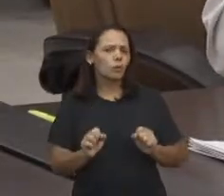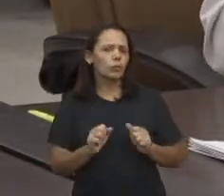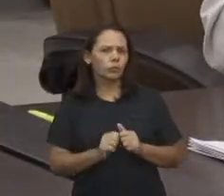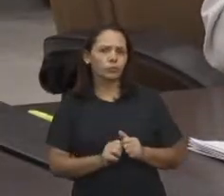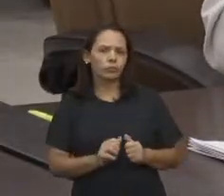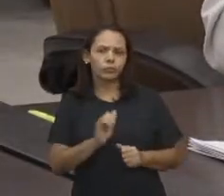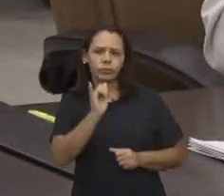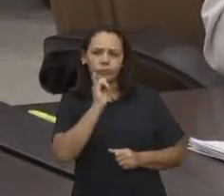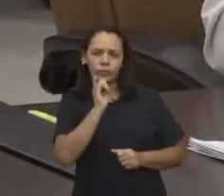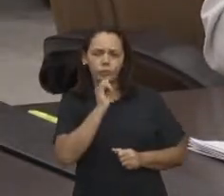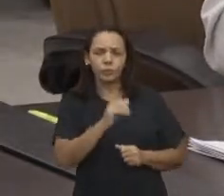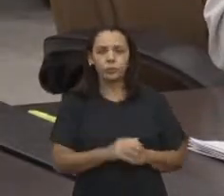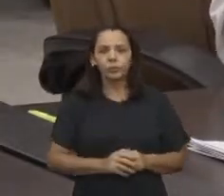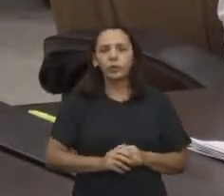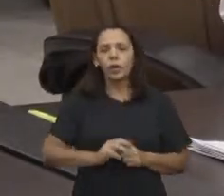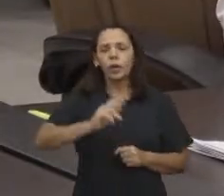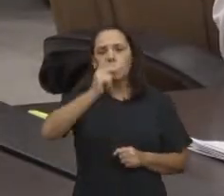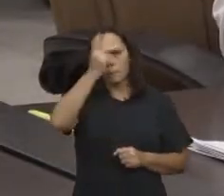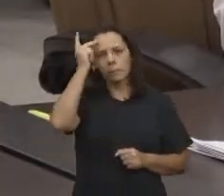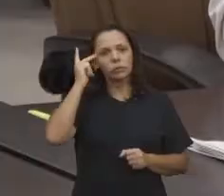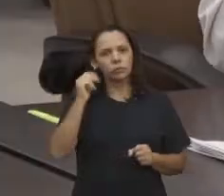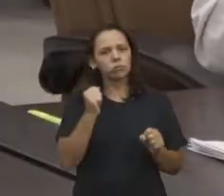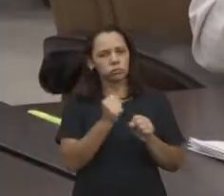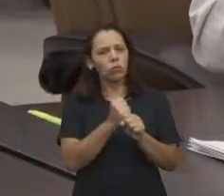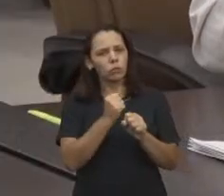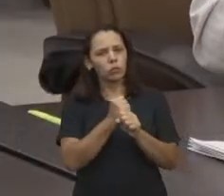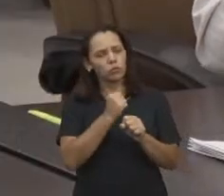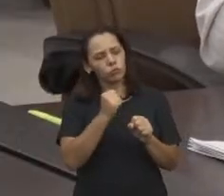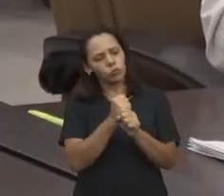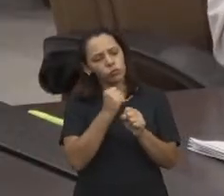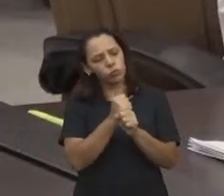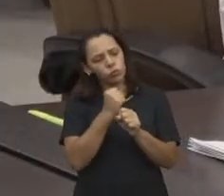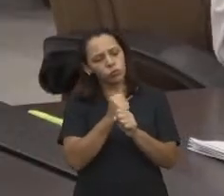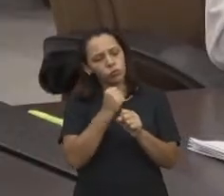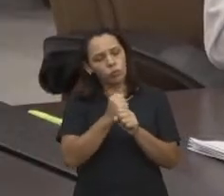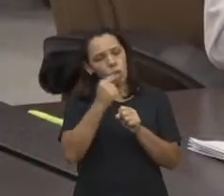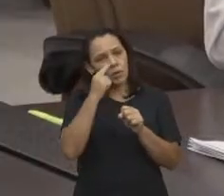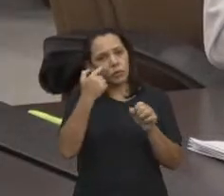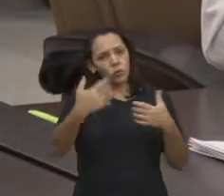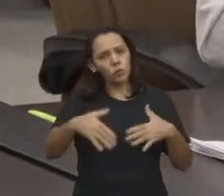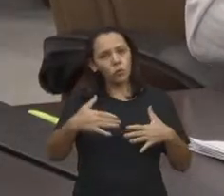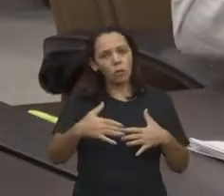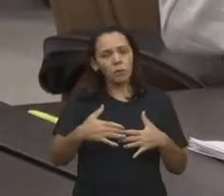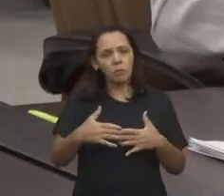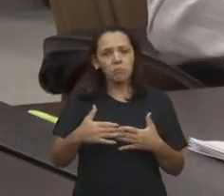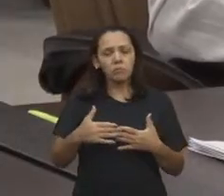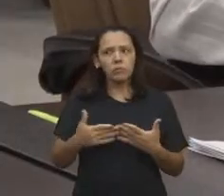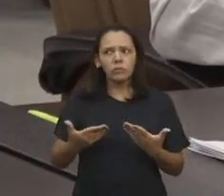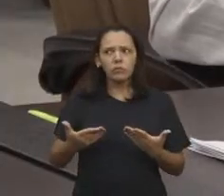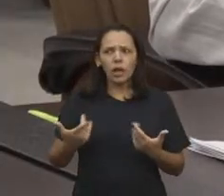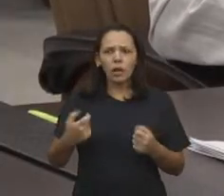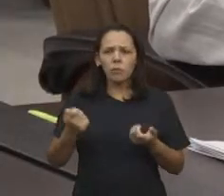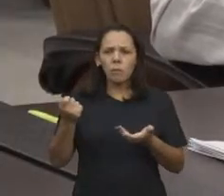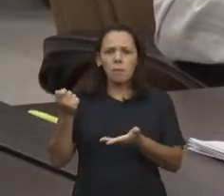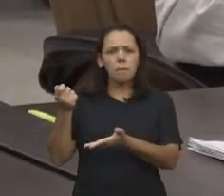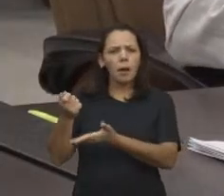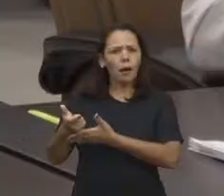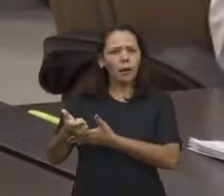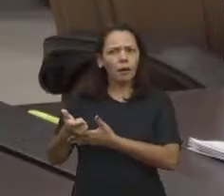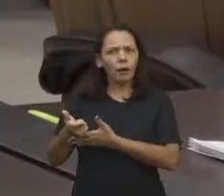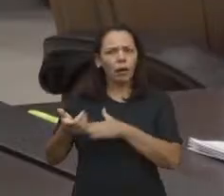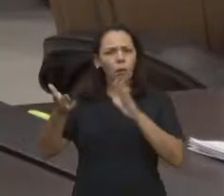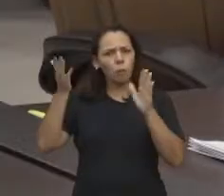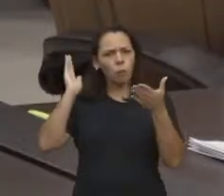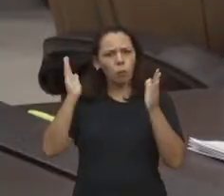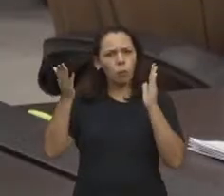vai construir e pagar um carroceiro ou um cara num caminhão pequenininho para